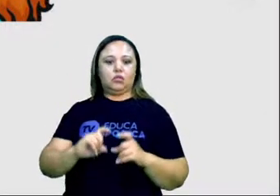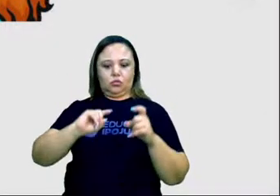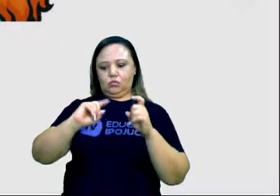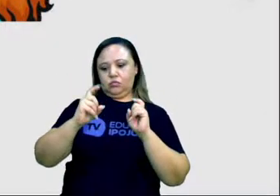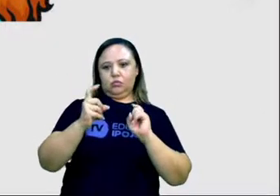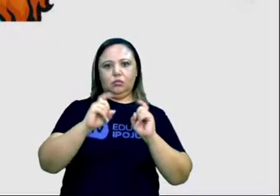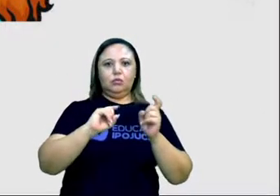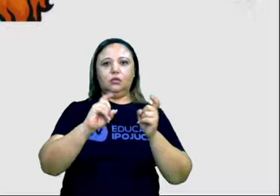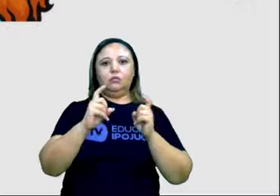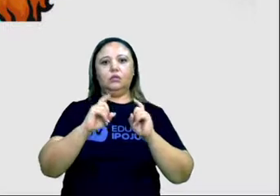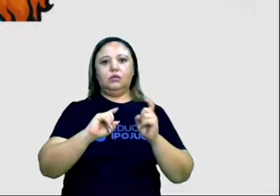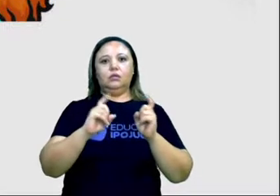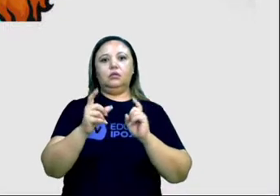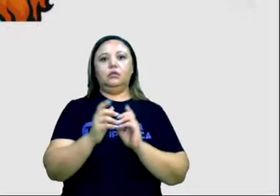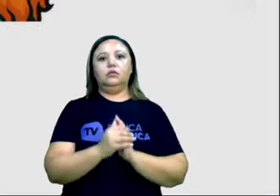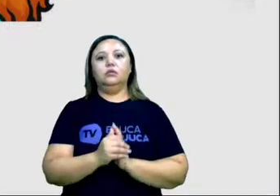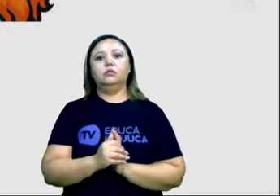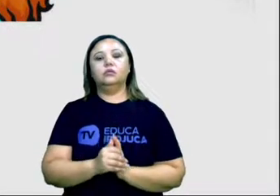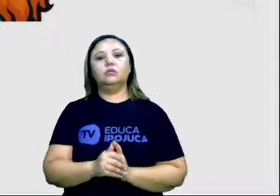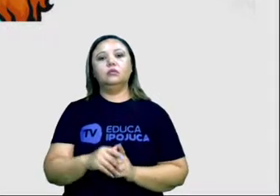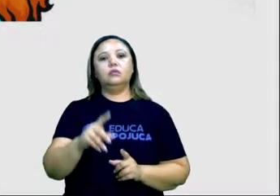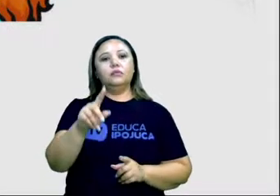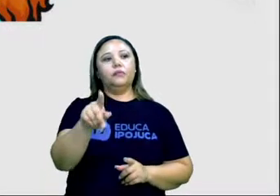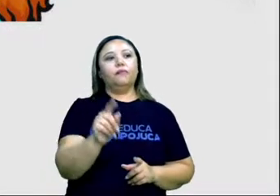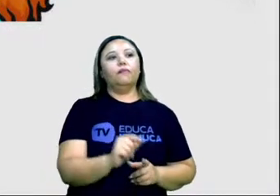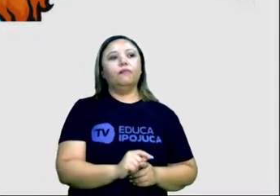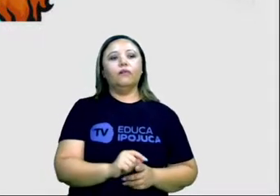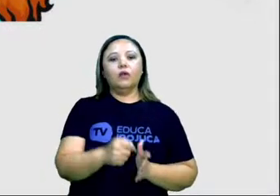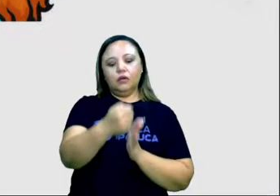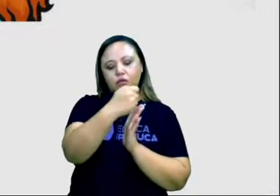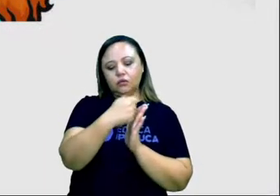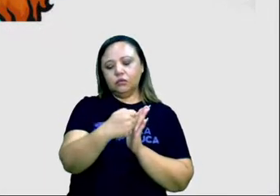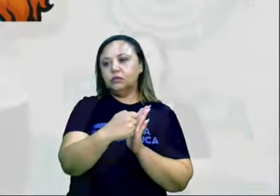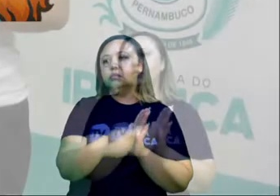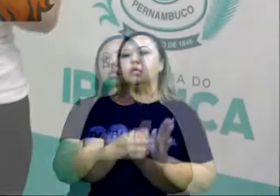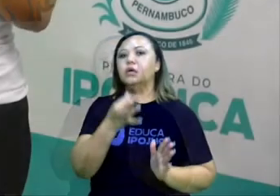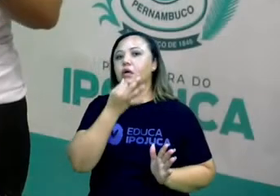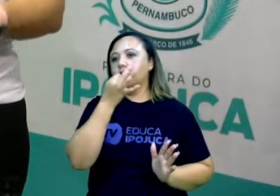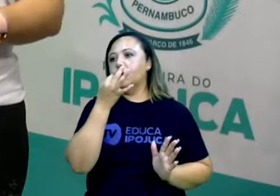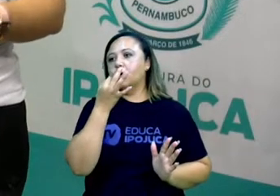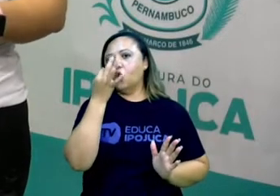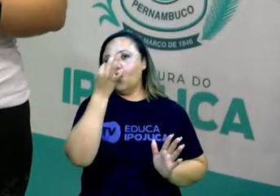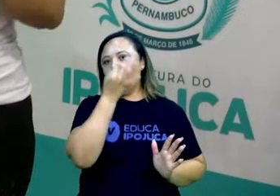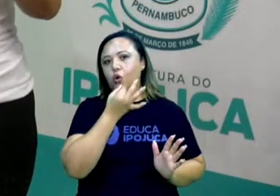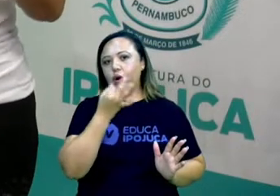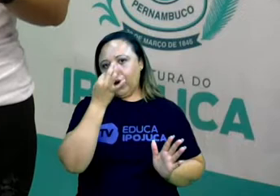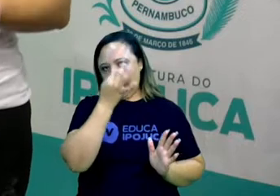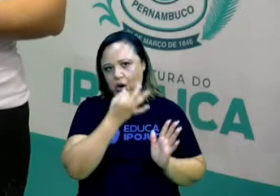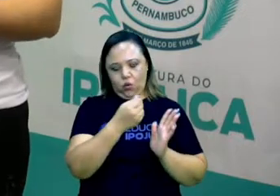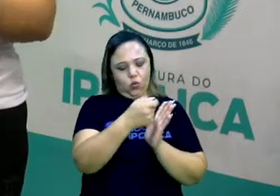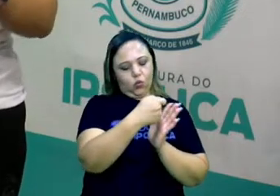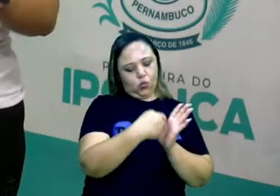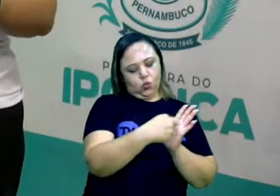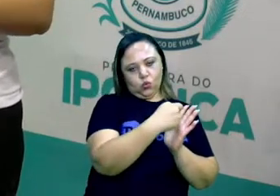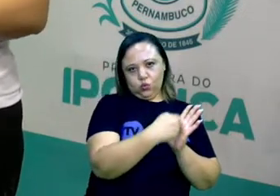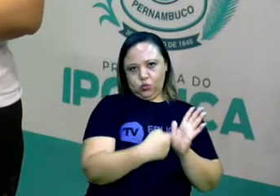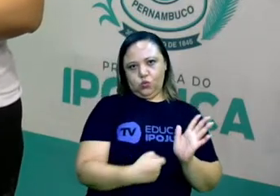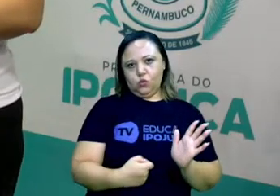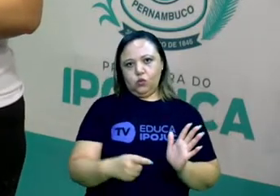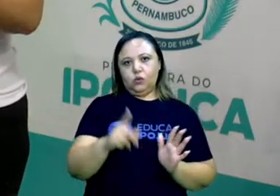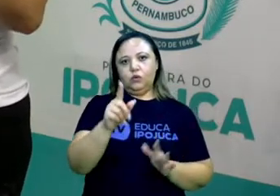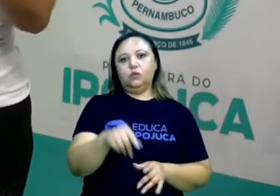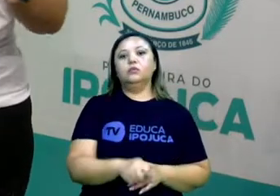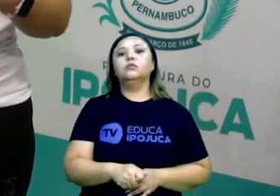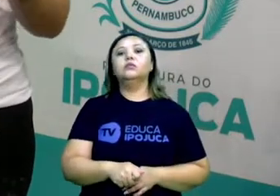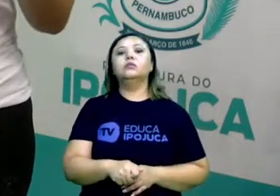gênero textual oral, debate, e anotassem no caderno. Então, eu espero que vocês tenham também conversado com os professores de